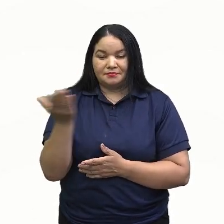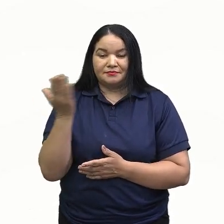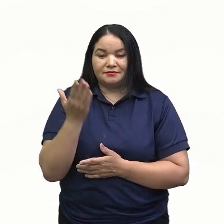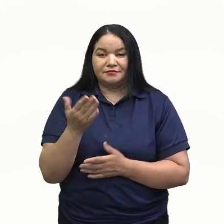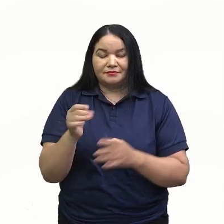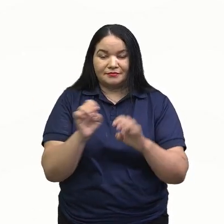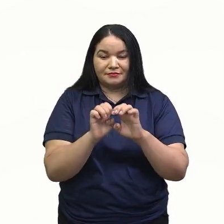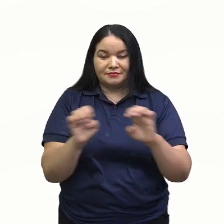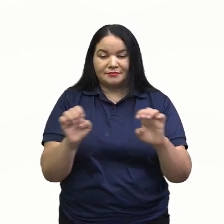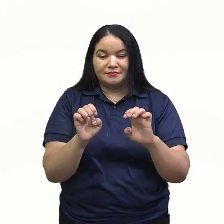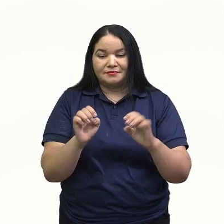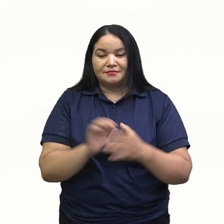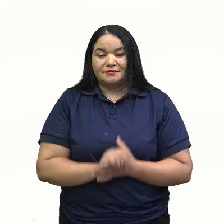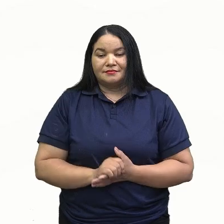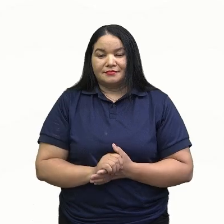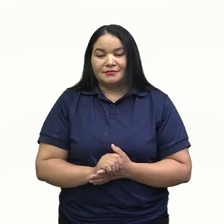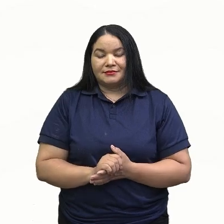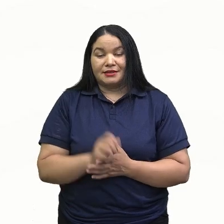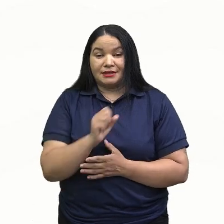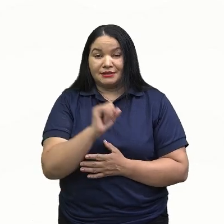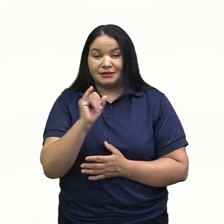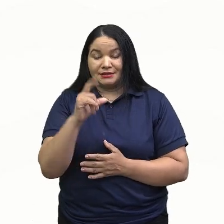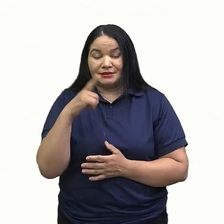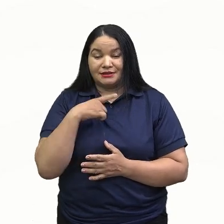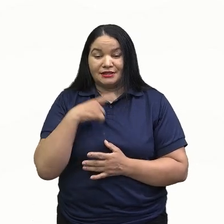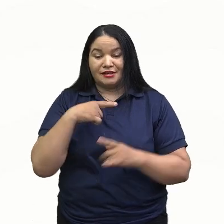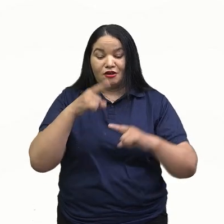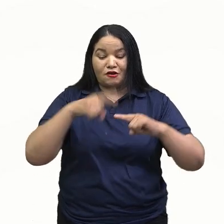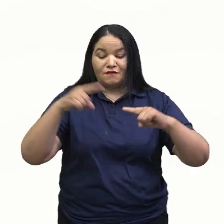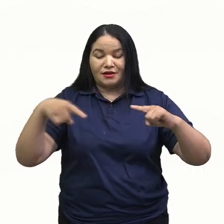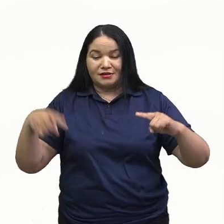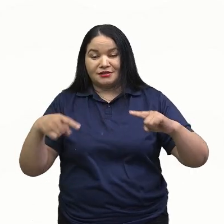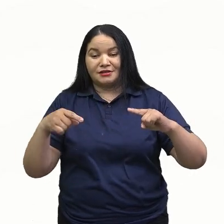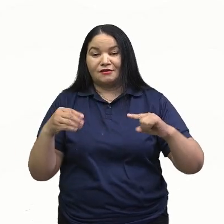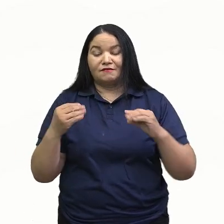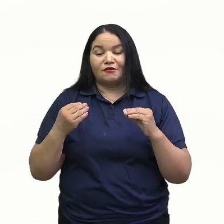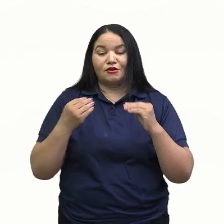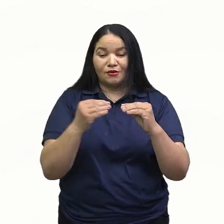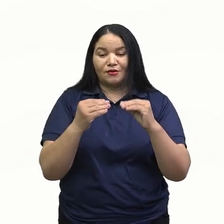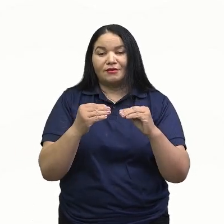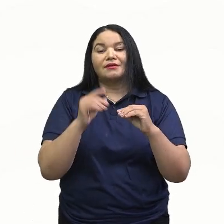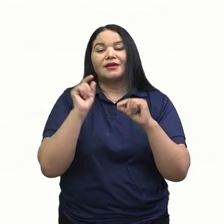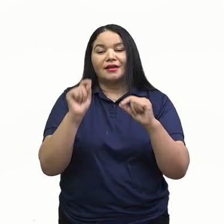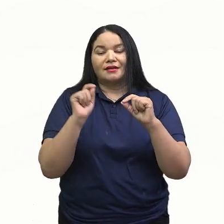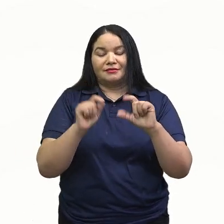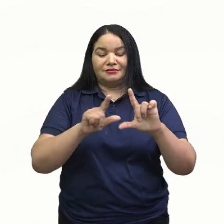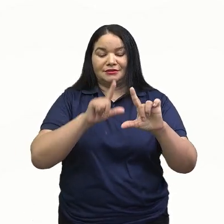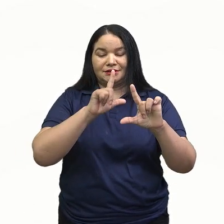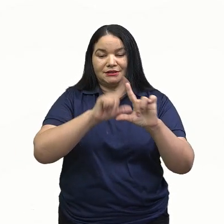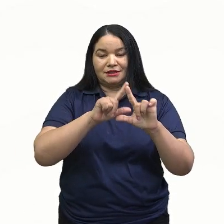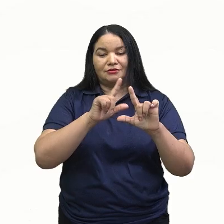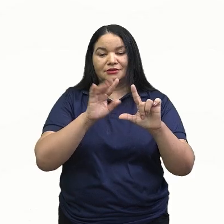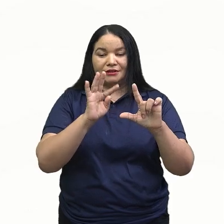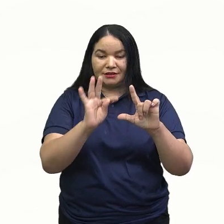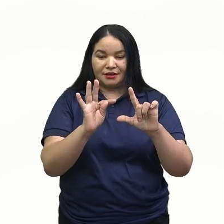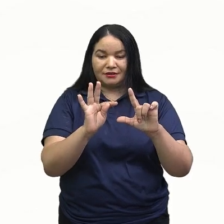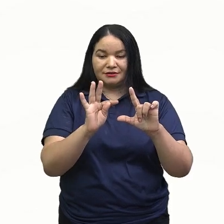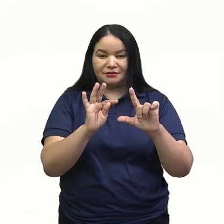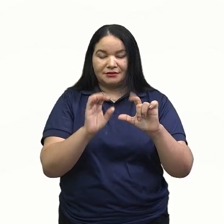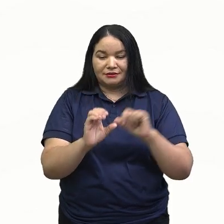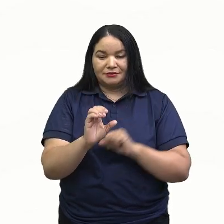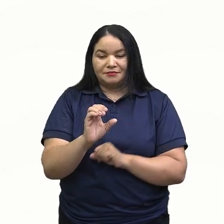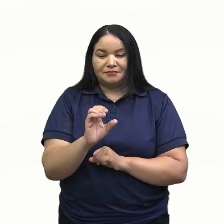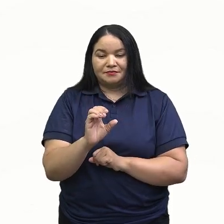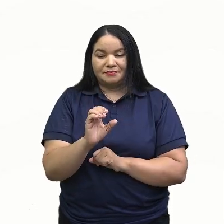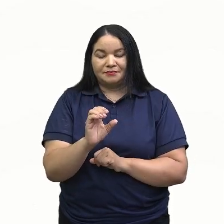equação? Quando vier a palavra variação, você vai colocar o delta. Delta TC